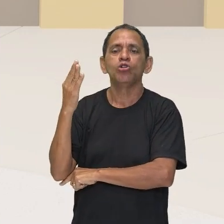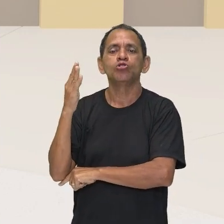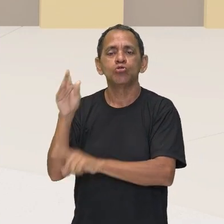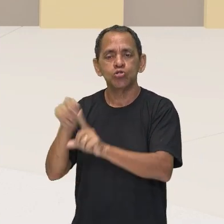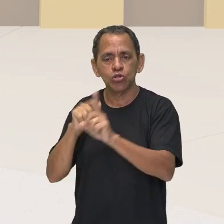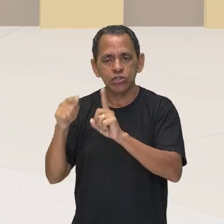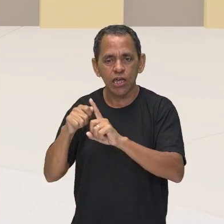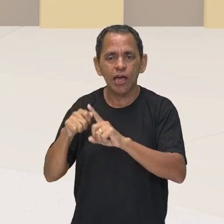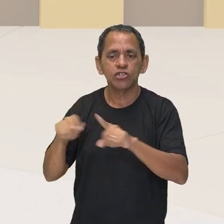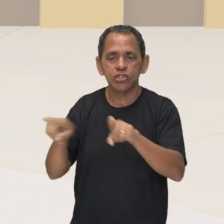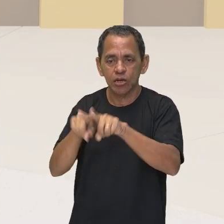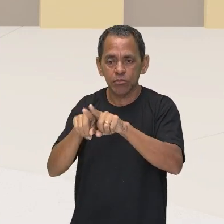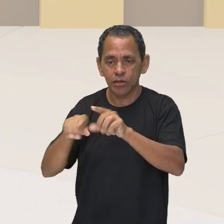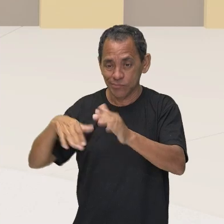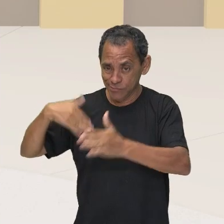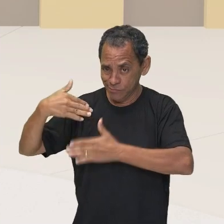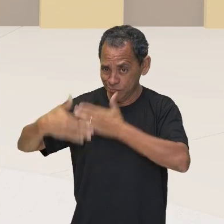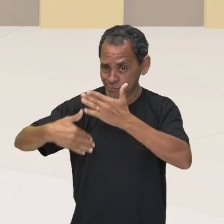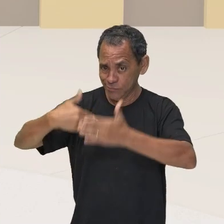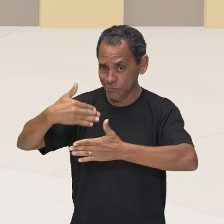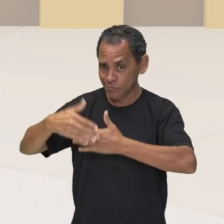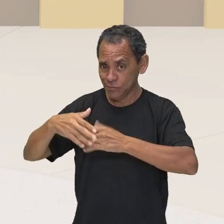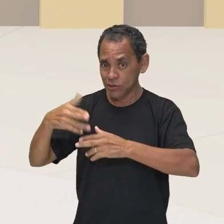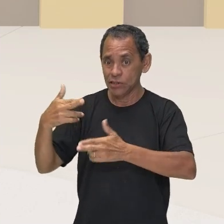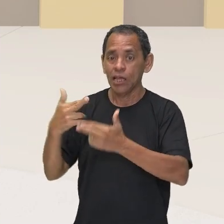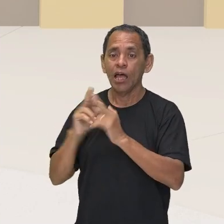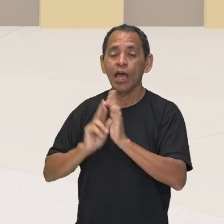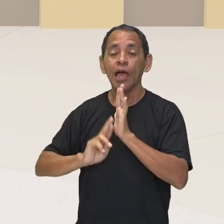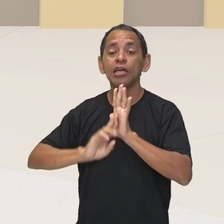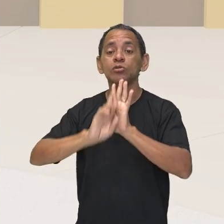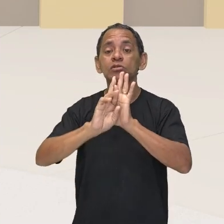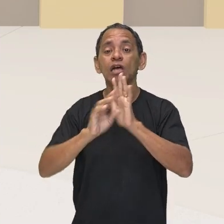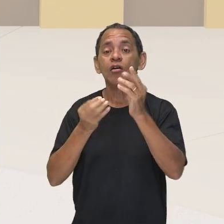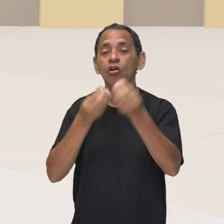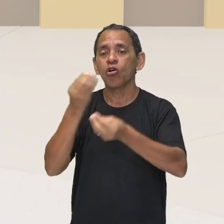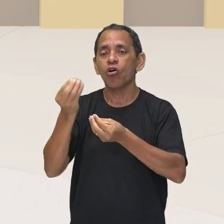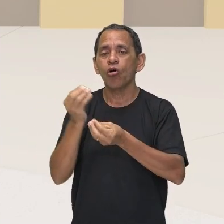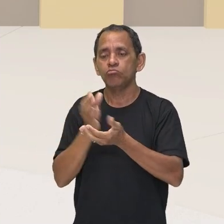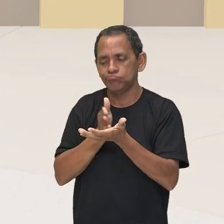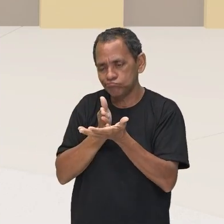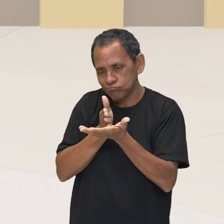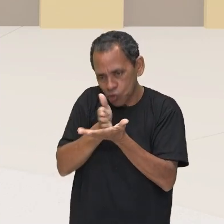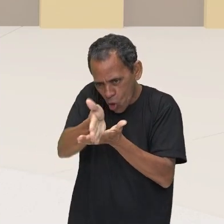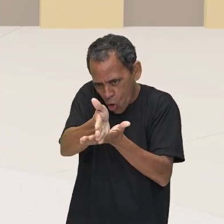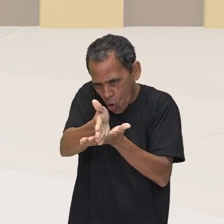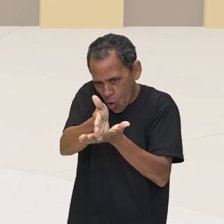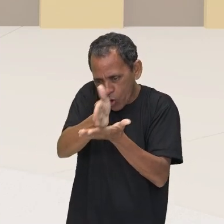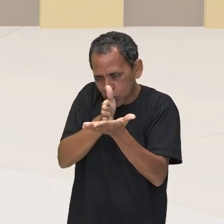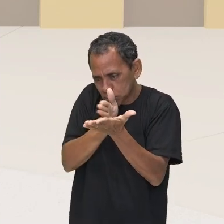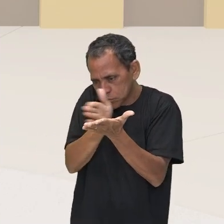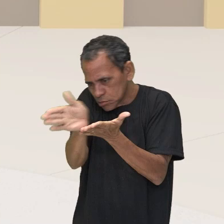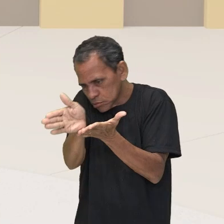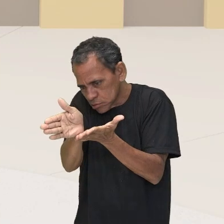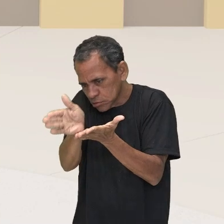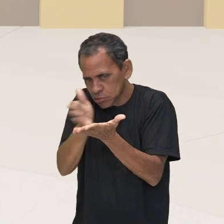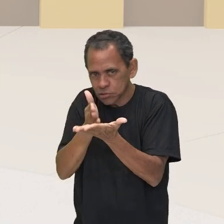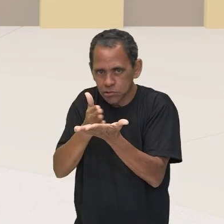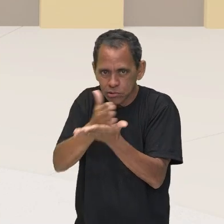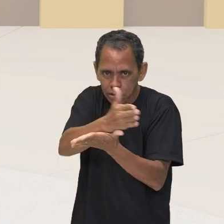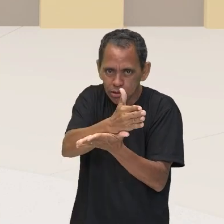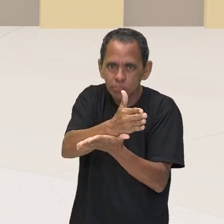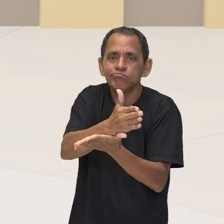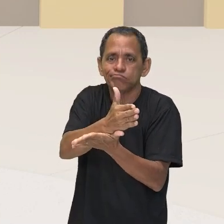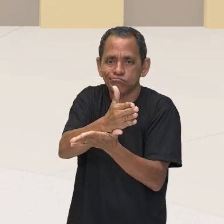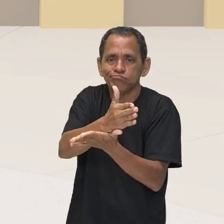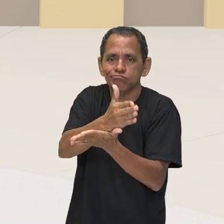processo responsável por iniciar, direcionar e manter comportamentos